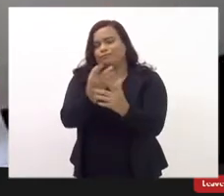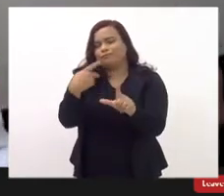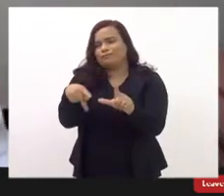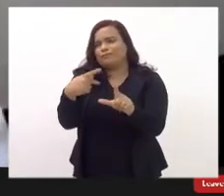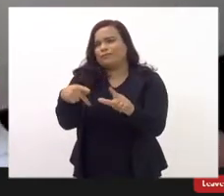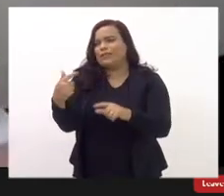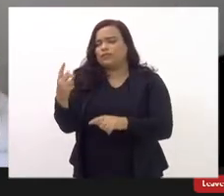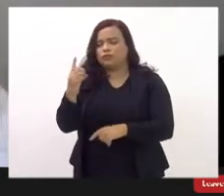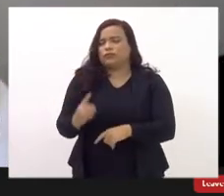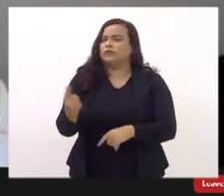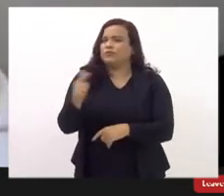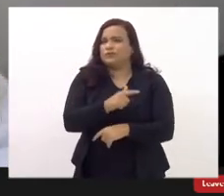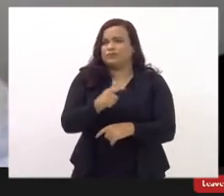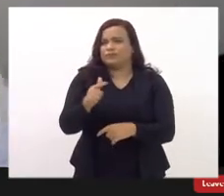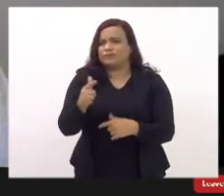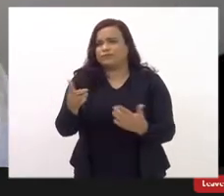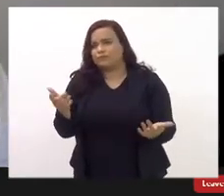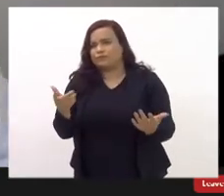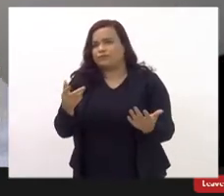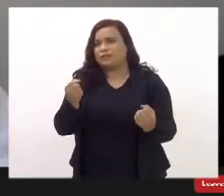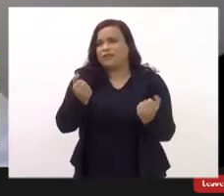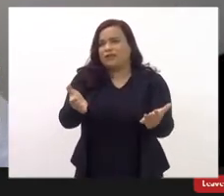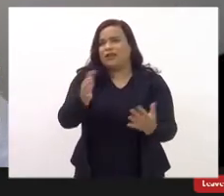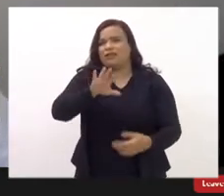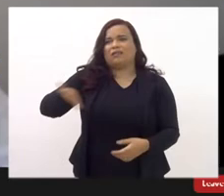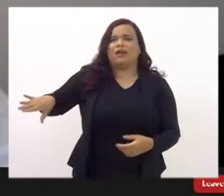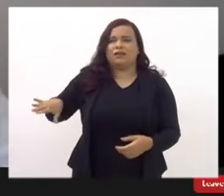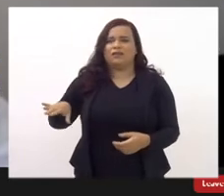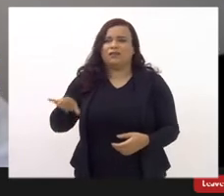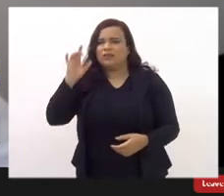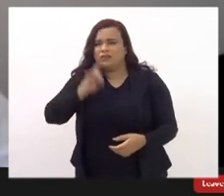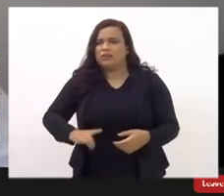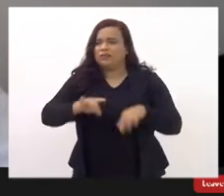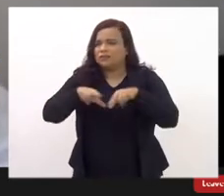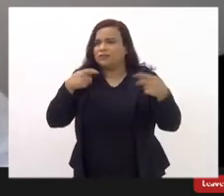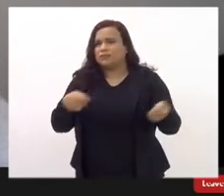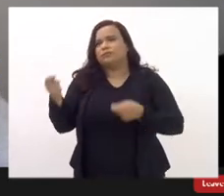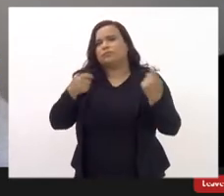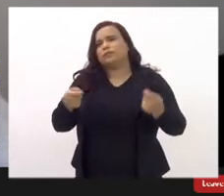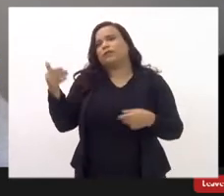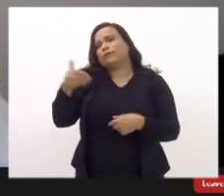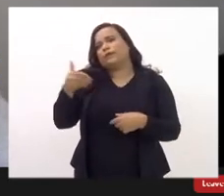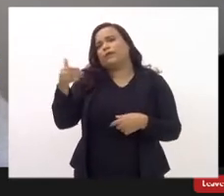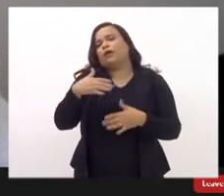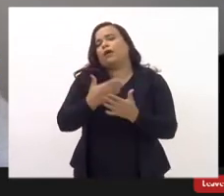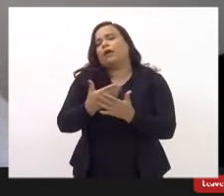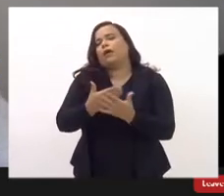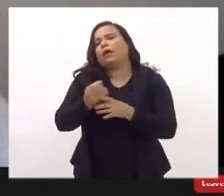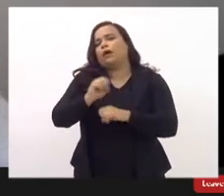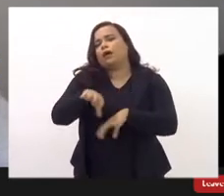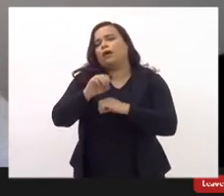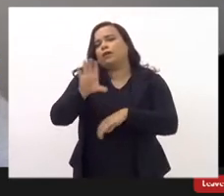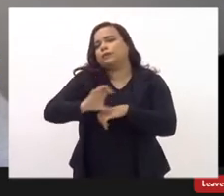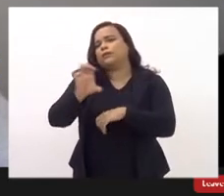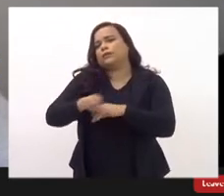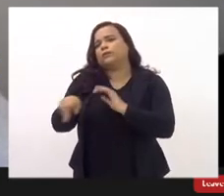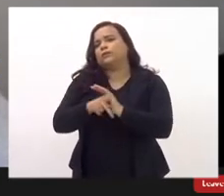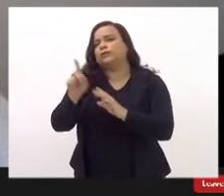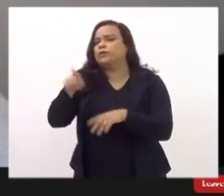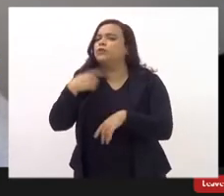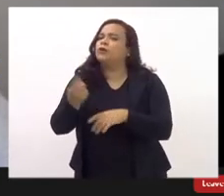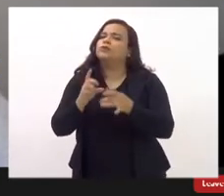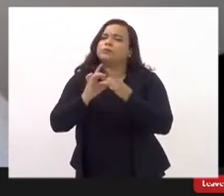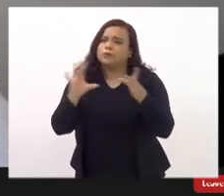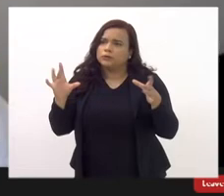livre, consequentemente, tenham negado o seu direito de cotidianamente frequentar as aulas desses cursos. Então, estamos à